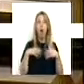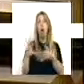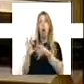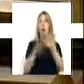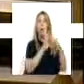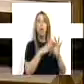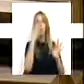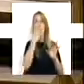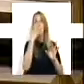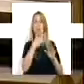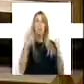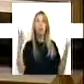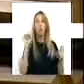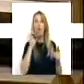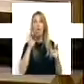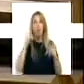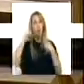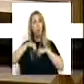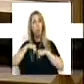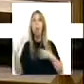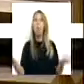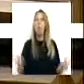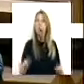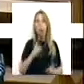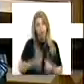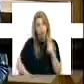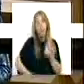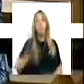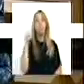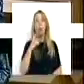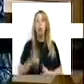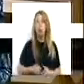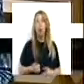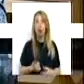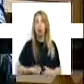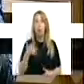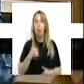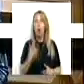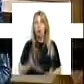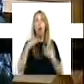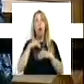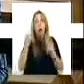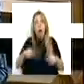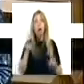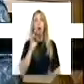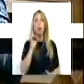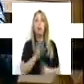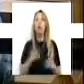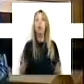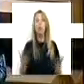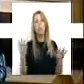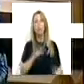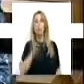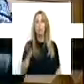desprovidos de valores, é bom que ganhemos valores. E a solicitação dos Verdes é que o Sr. Primeiro-Ministro transmita justamente